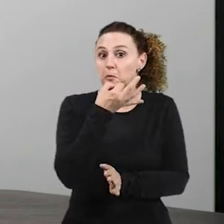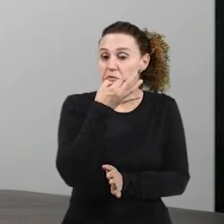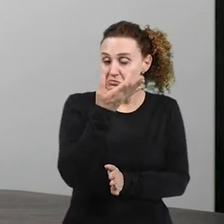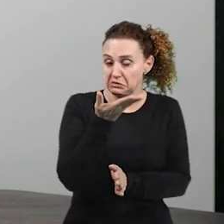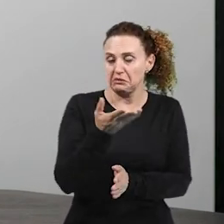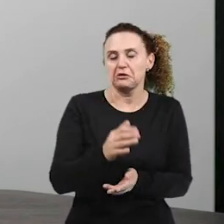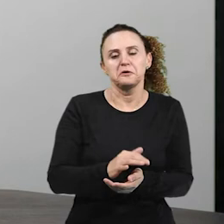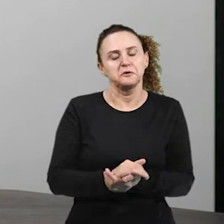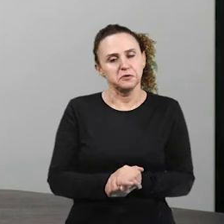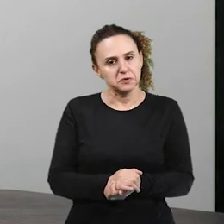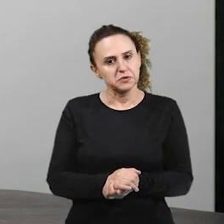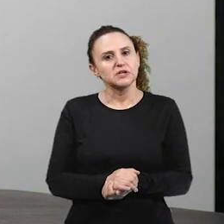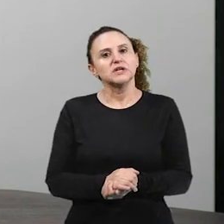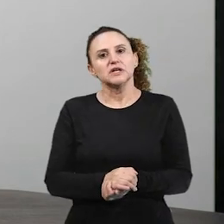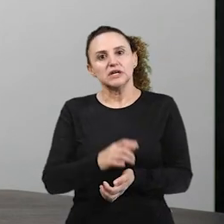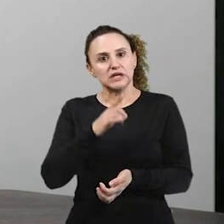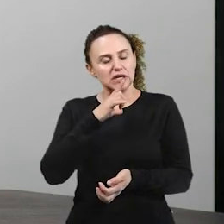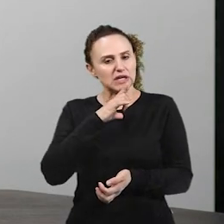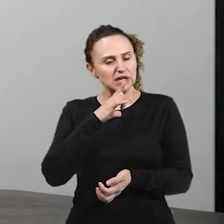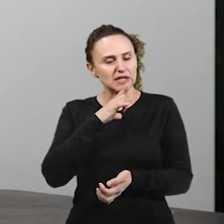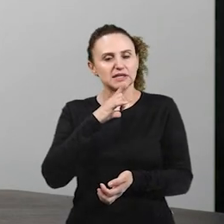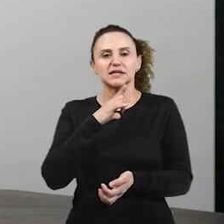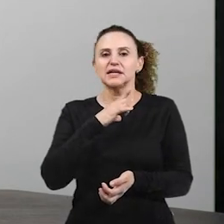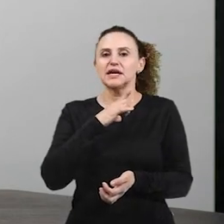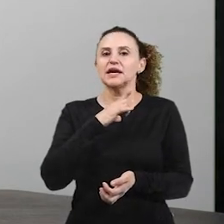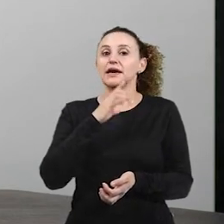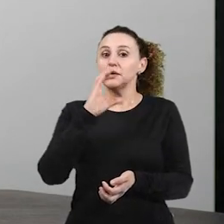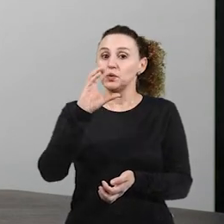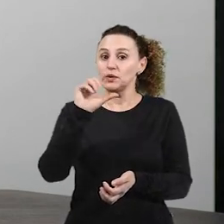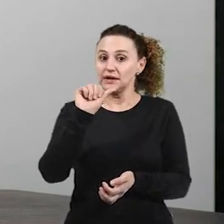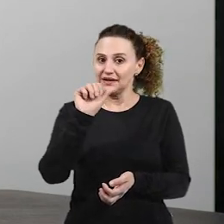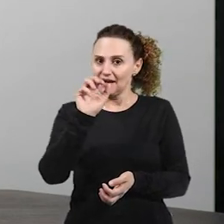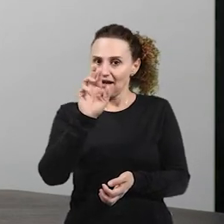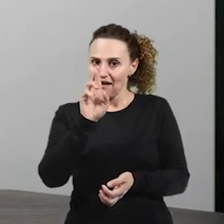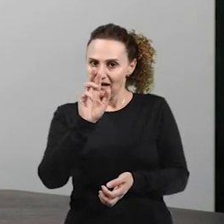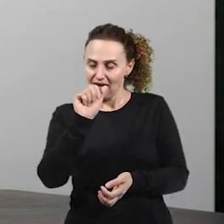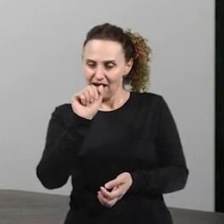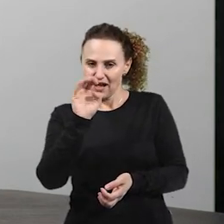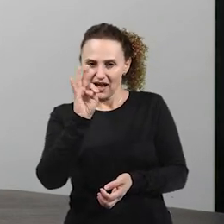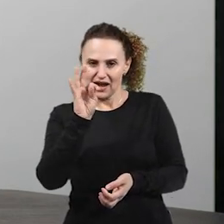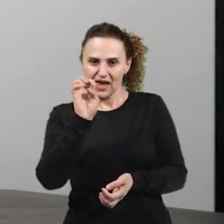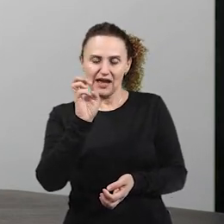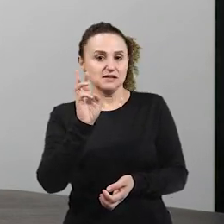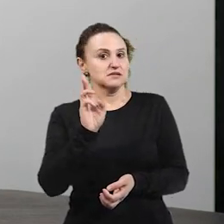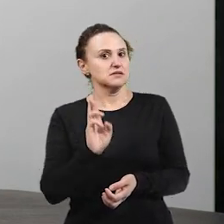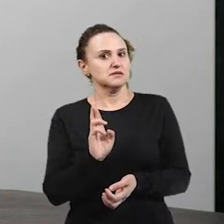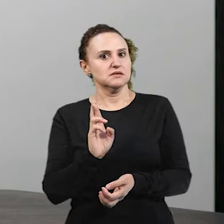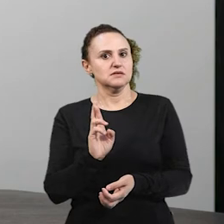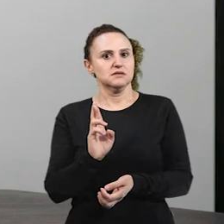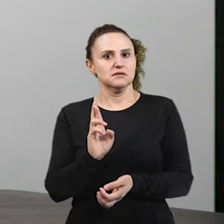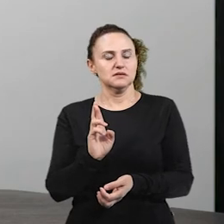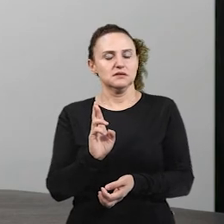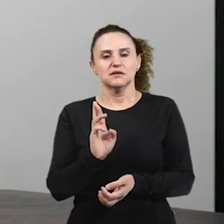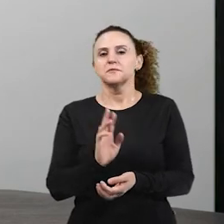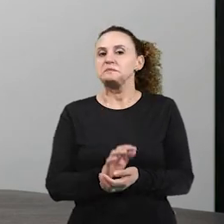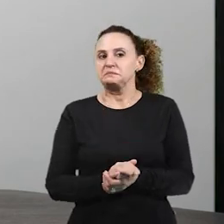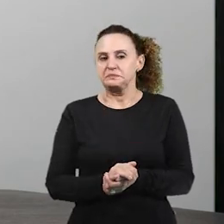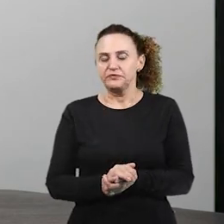opinião ele tem um caráter valorativo tá é é